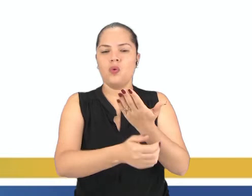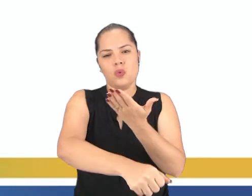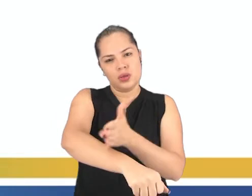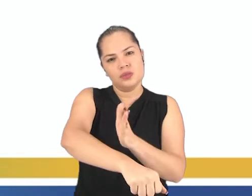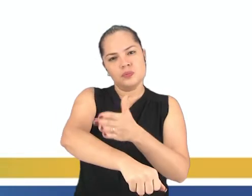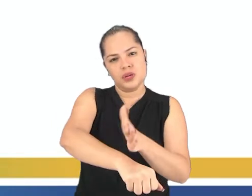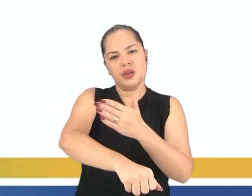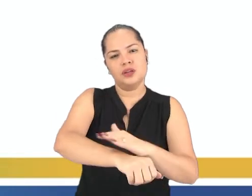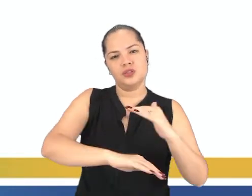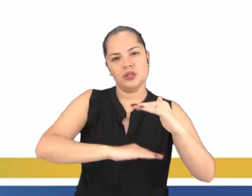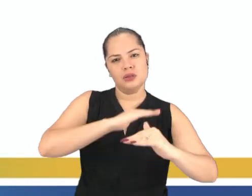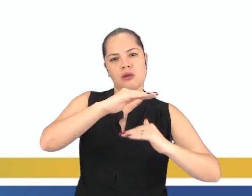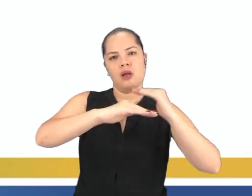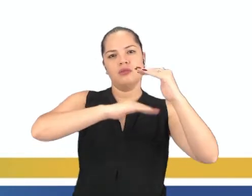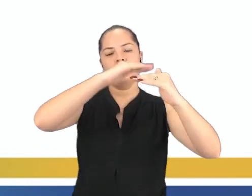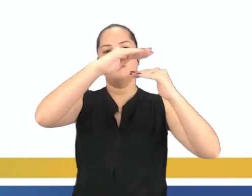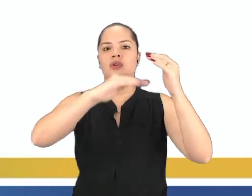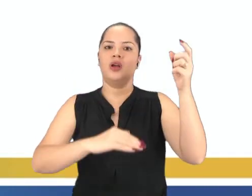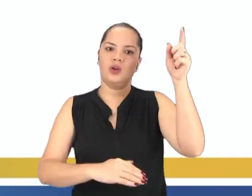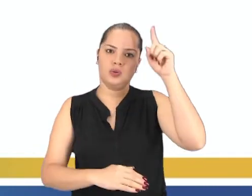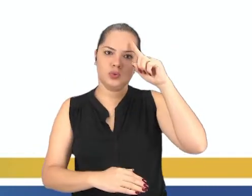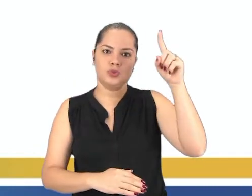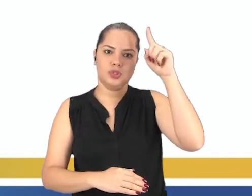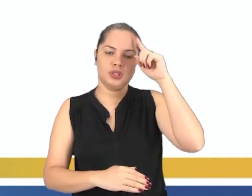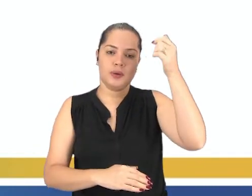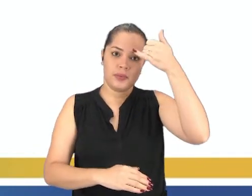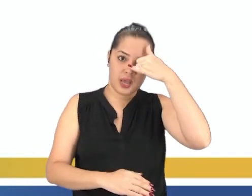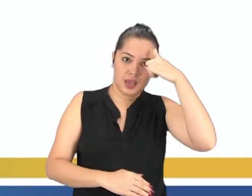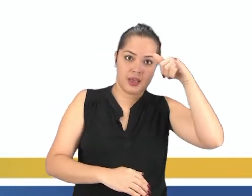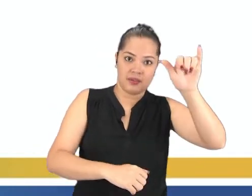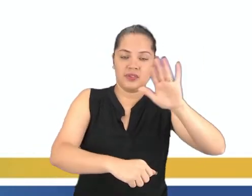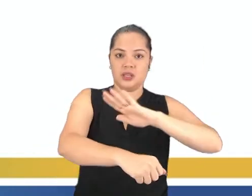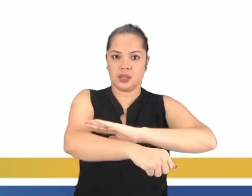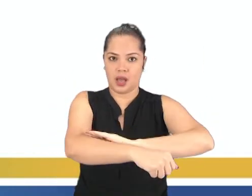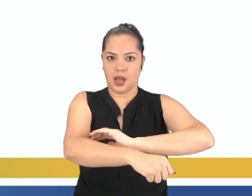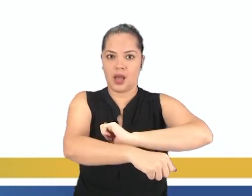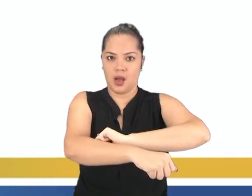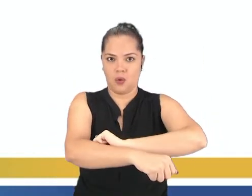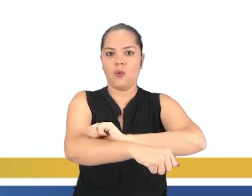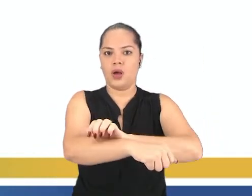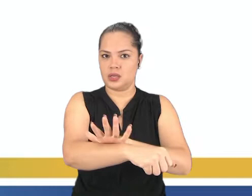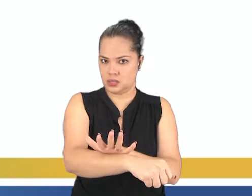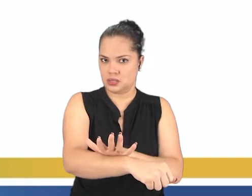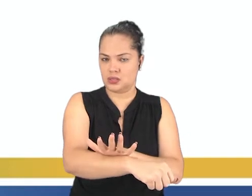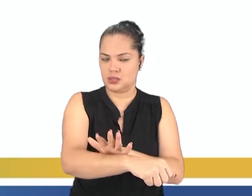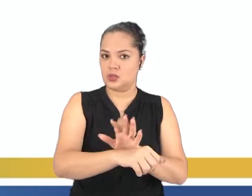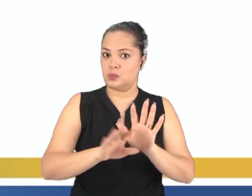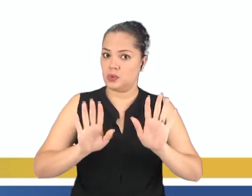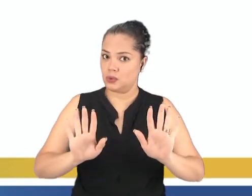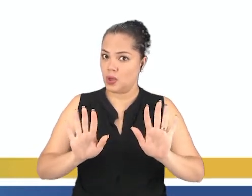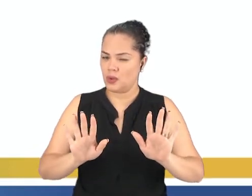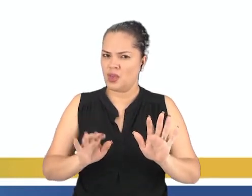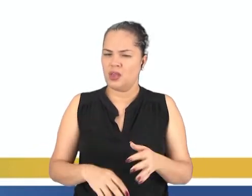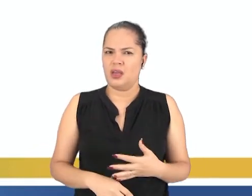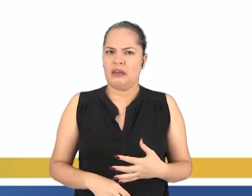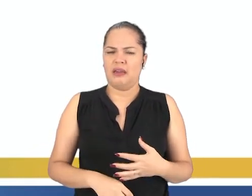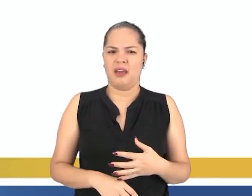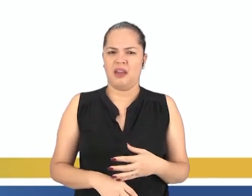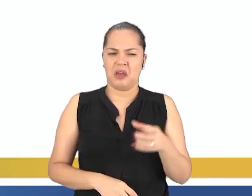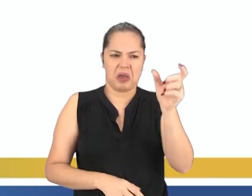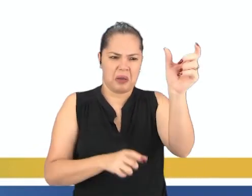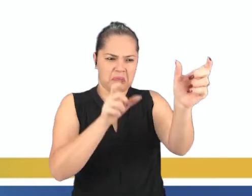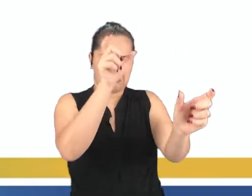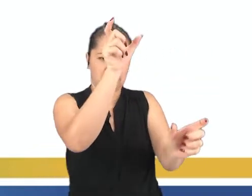pode desenvolver diariamente para combater o racismo. Olha só, gente, não classifique as pessoas pela cor da